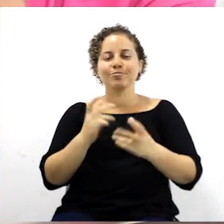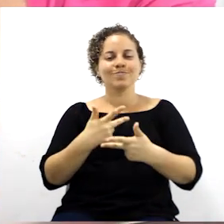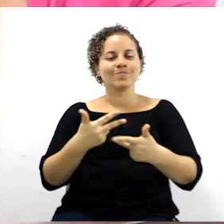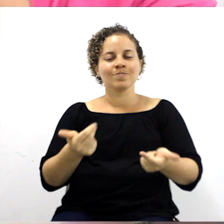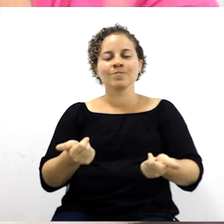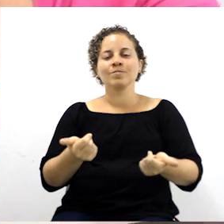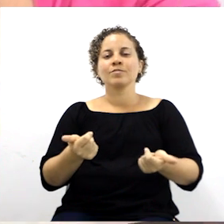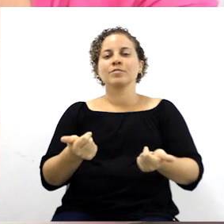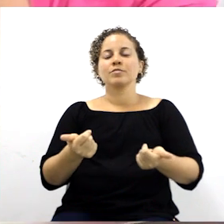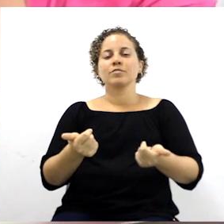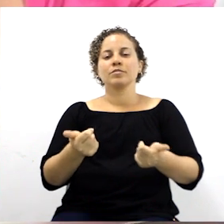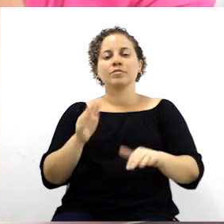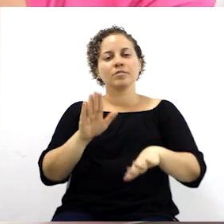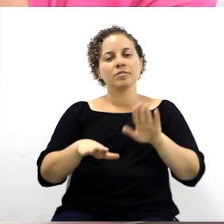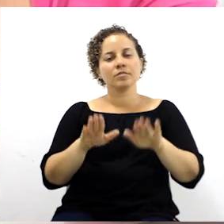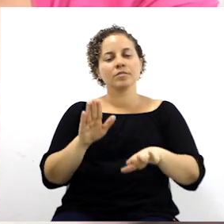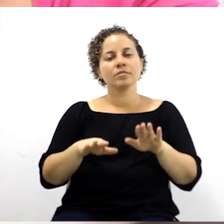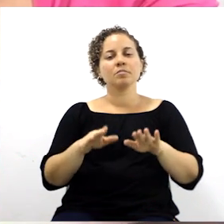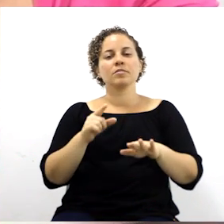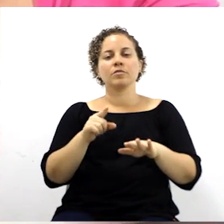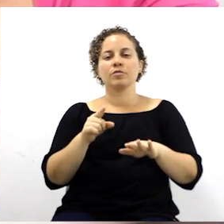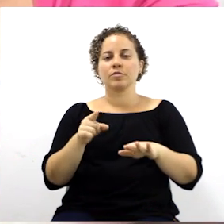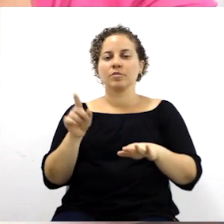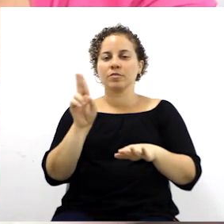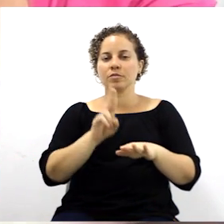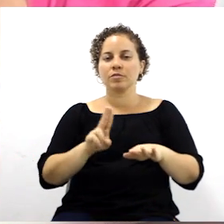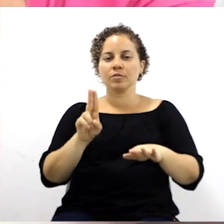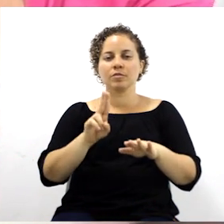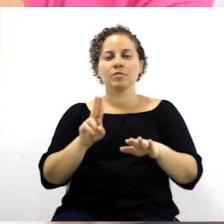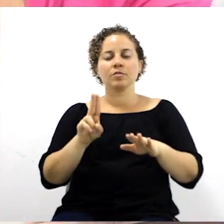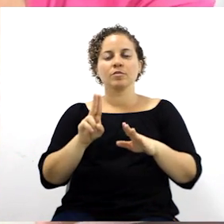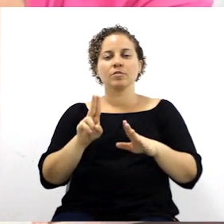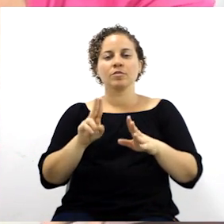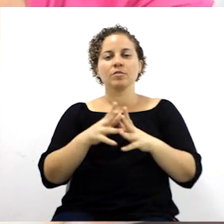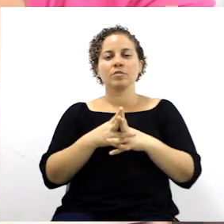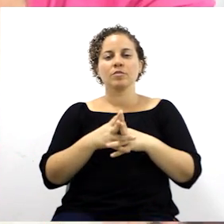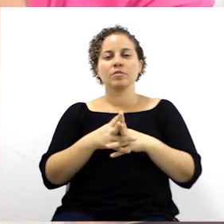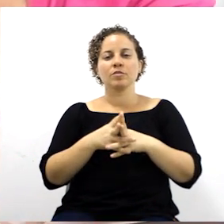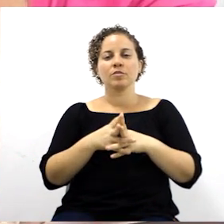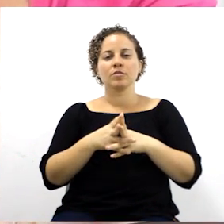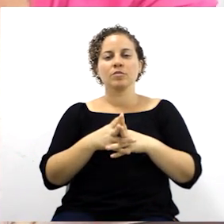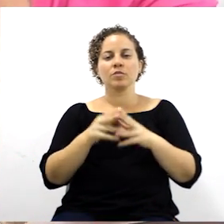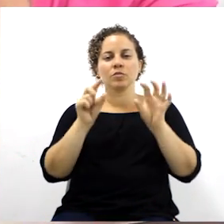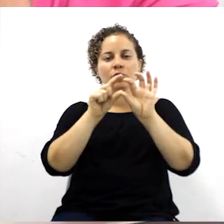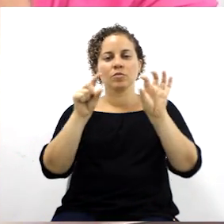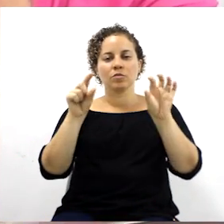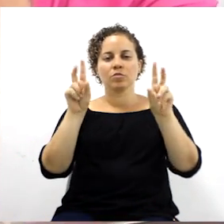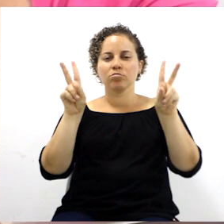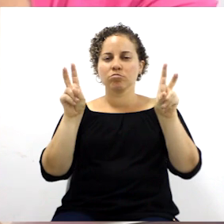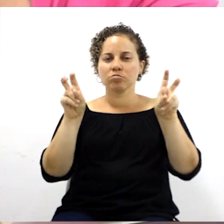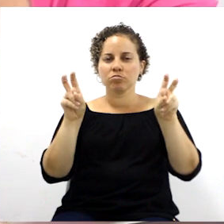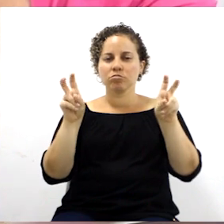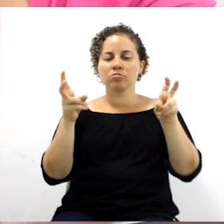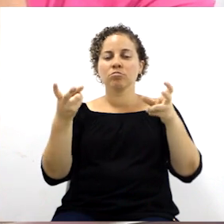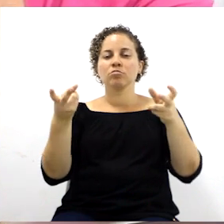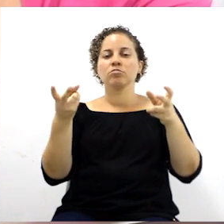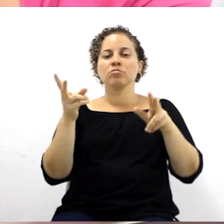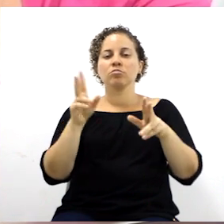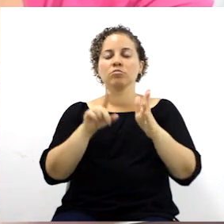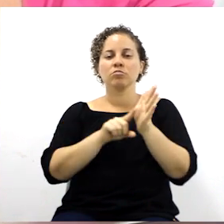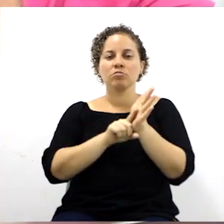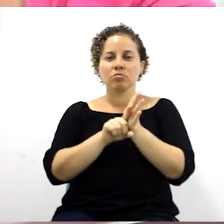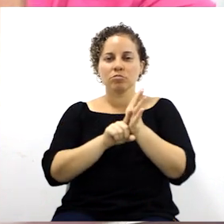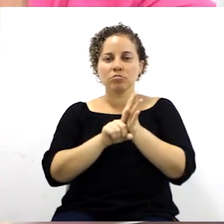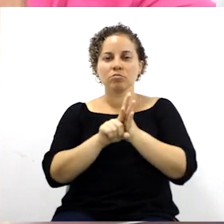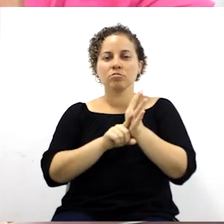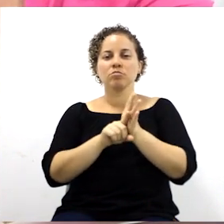de onde você, que buscador, utilizar o termo entre aspas, porque de alguma forma ajuda a filtrar em algumas bases de dados,